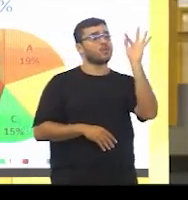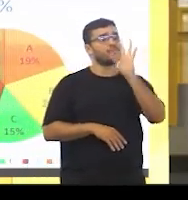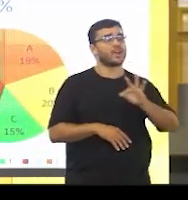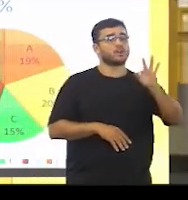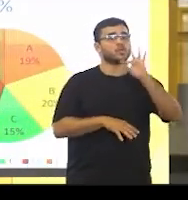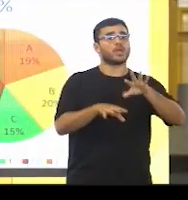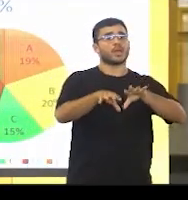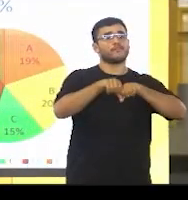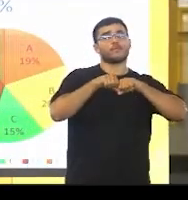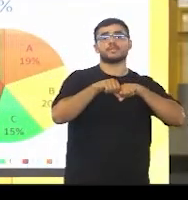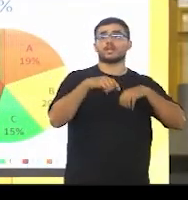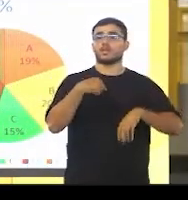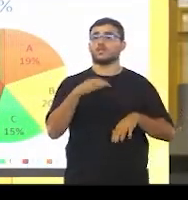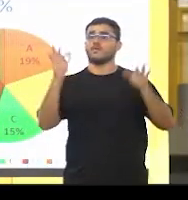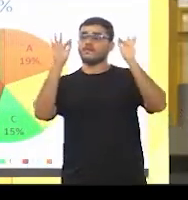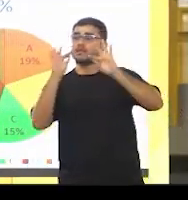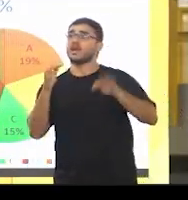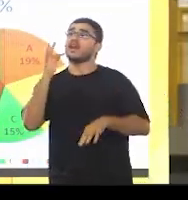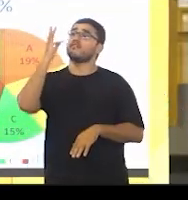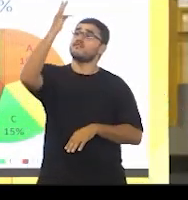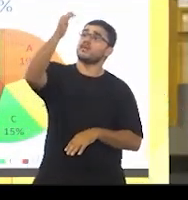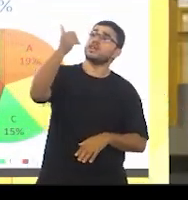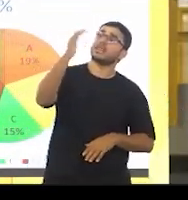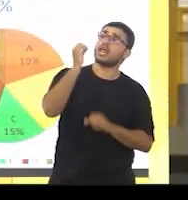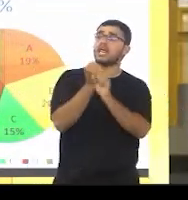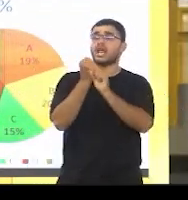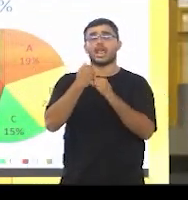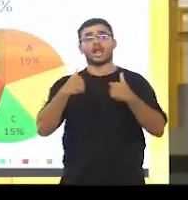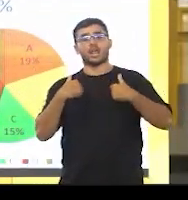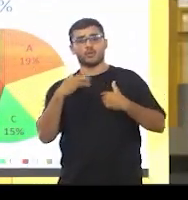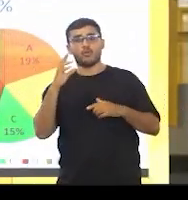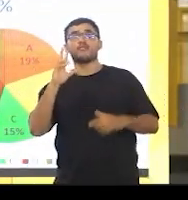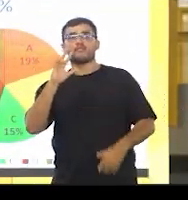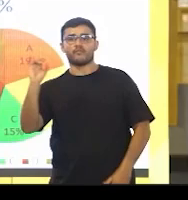feliz quando eu trabalhar. Não, eu vou ser feliz daqui a 10 anos. Não, você...